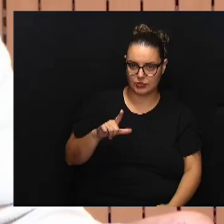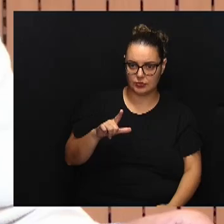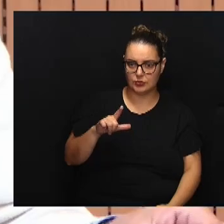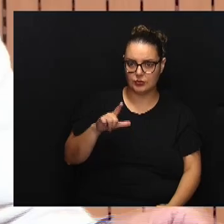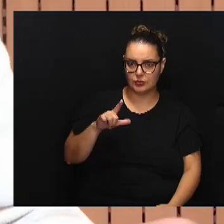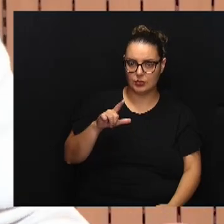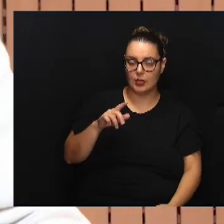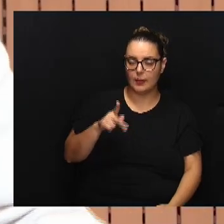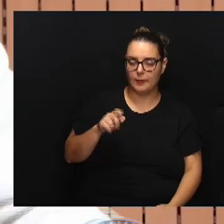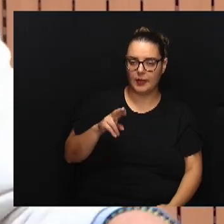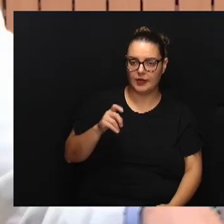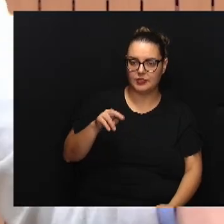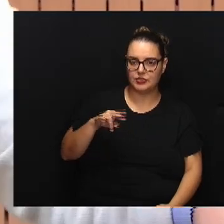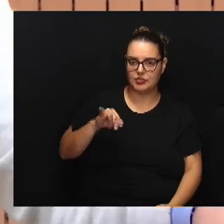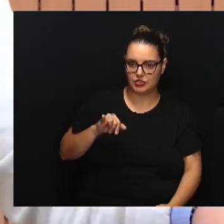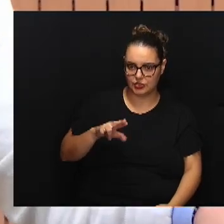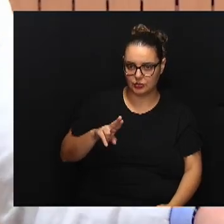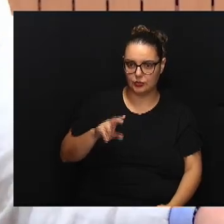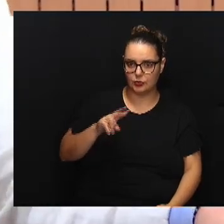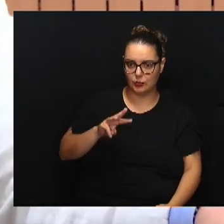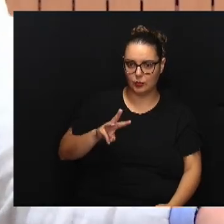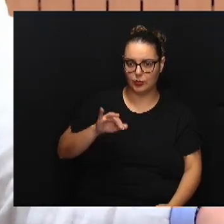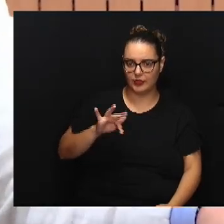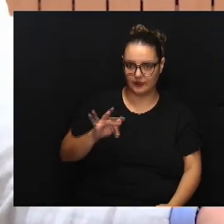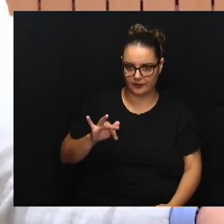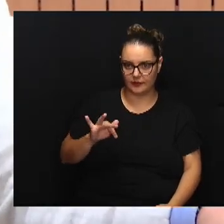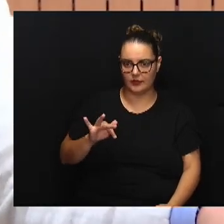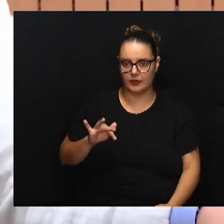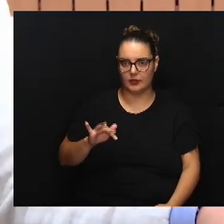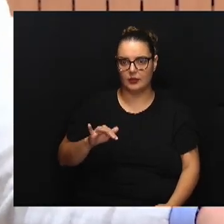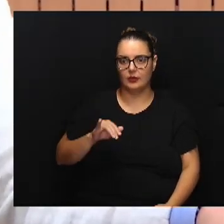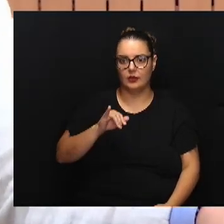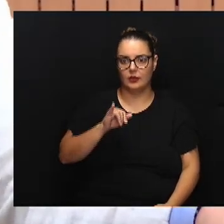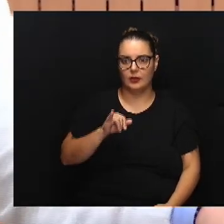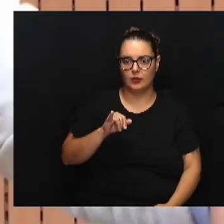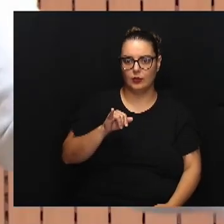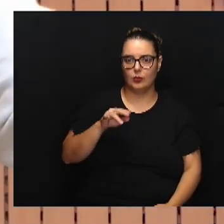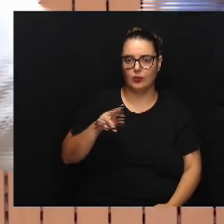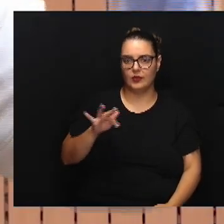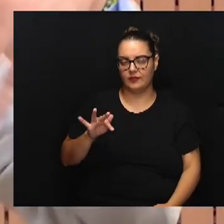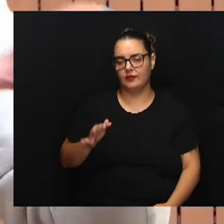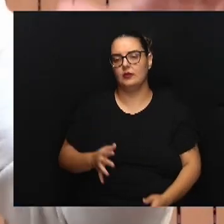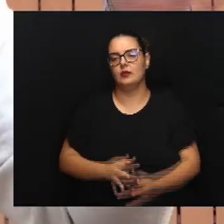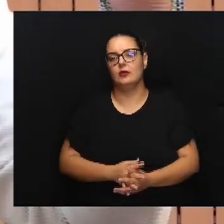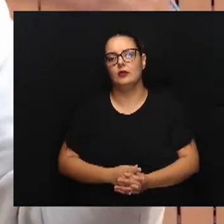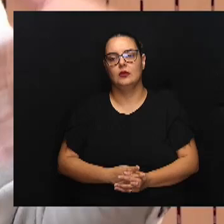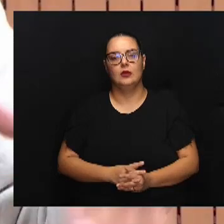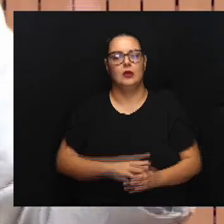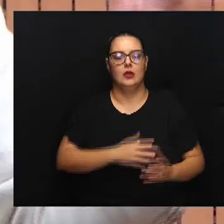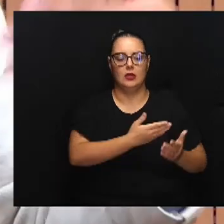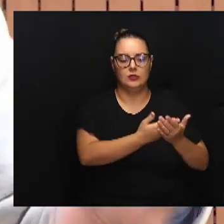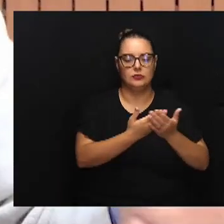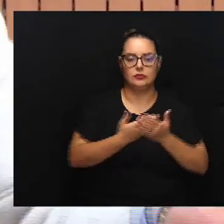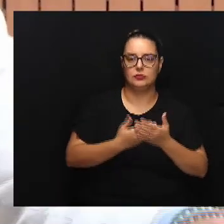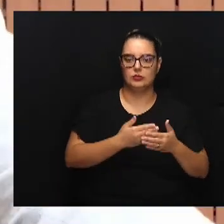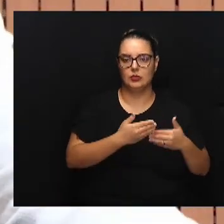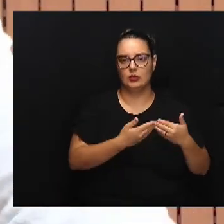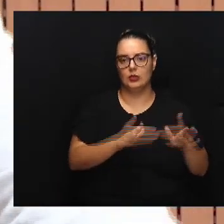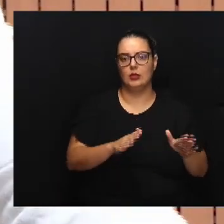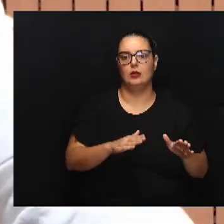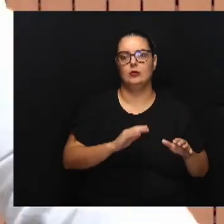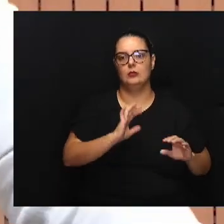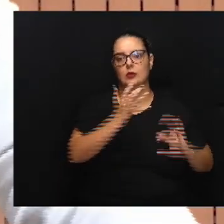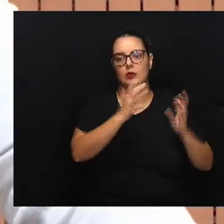aos institutos. Nós abrimos 650 turmas em todo o Brasil, simultaneamente, né? As aulas inaugurais começaram a